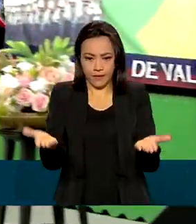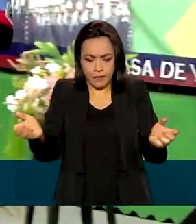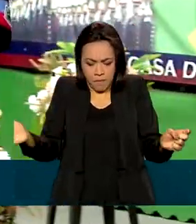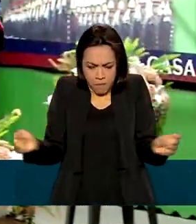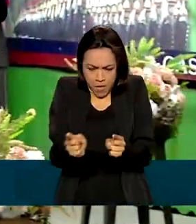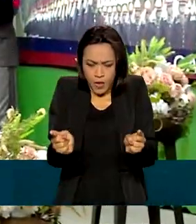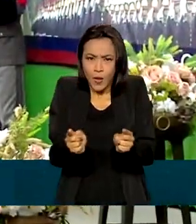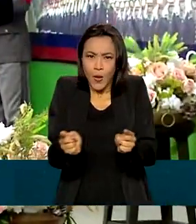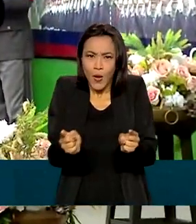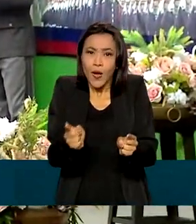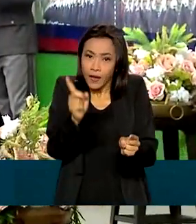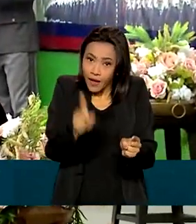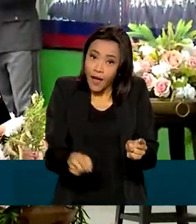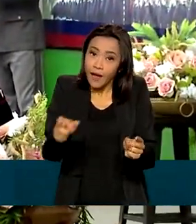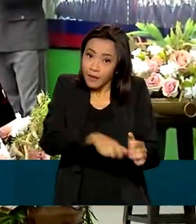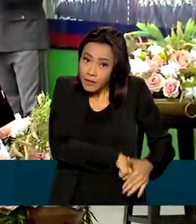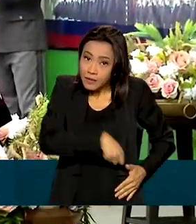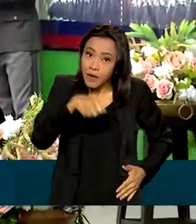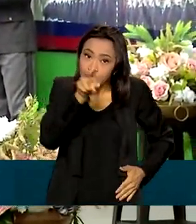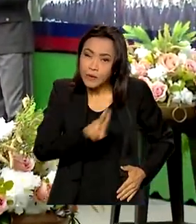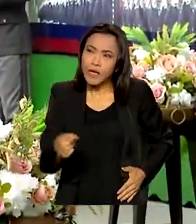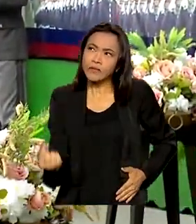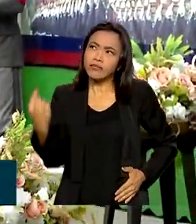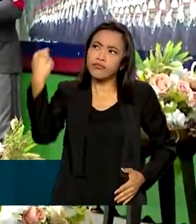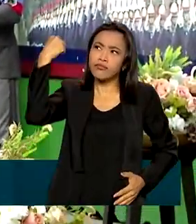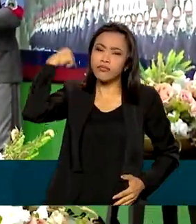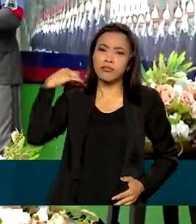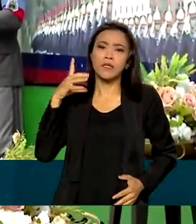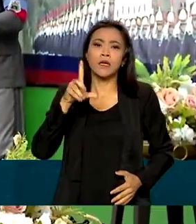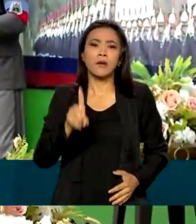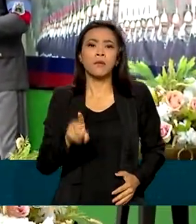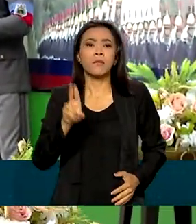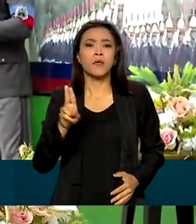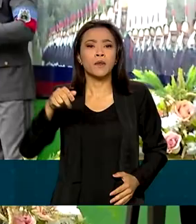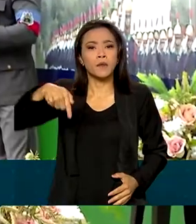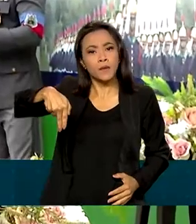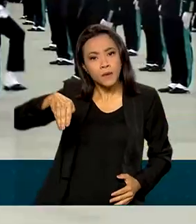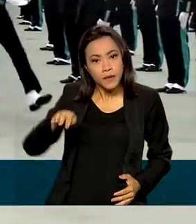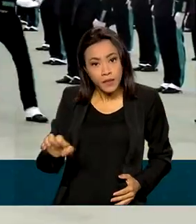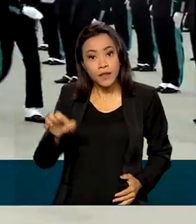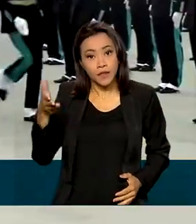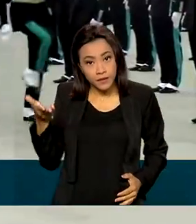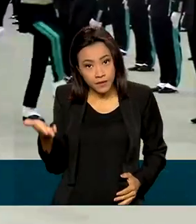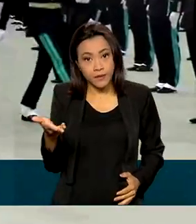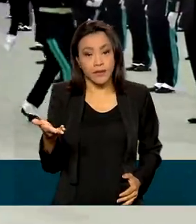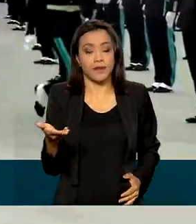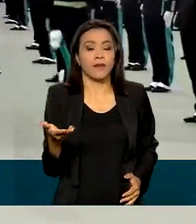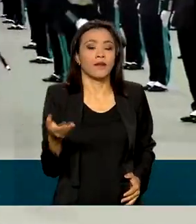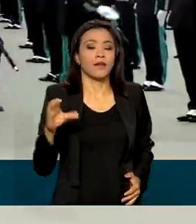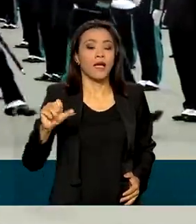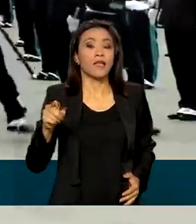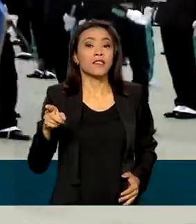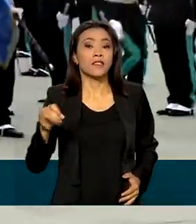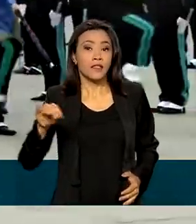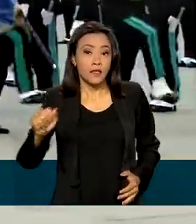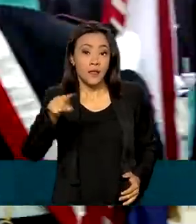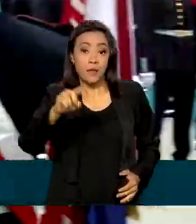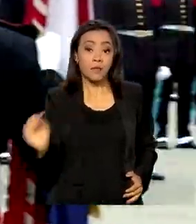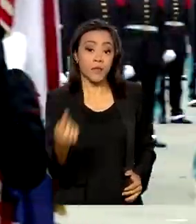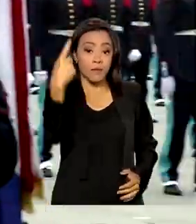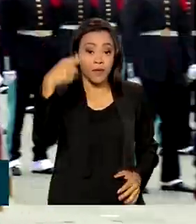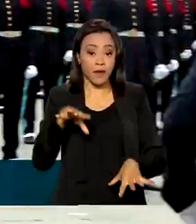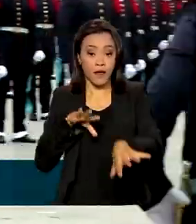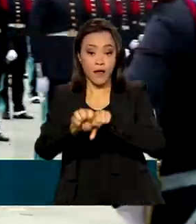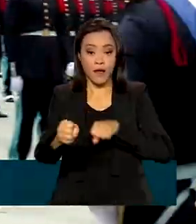da espada usada por Duque de Caxias, patrono do Exército Brasileiro, marca o primeiro ano da formação